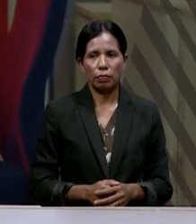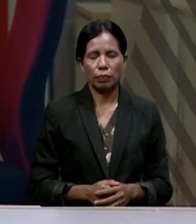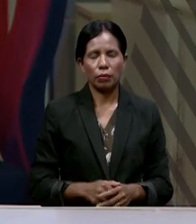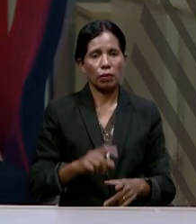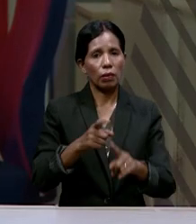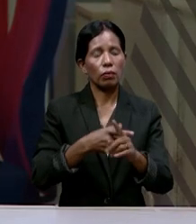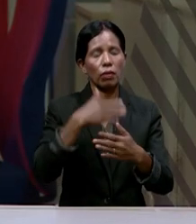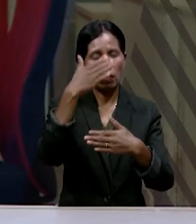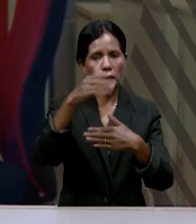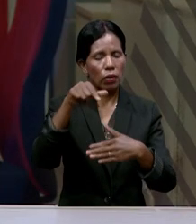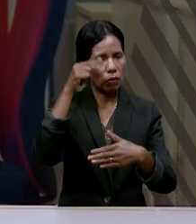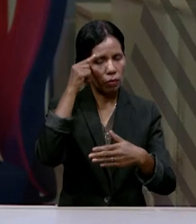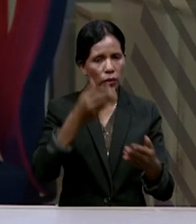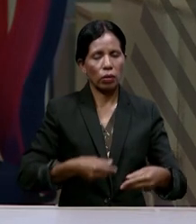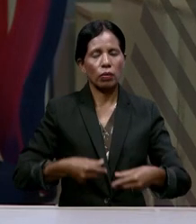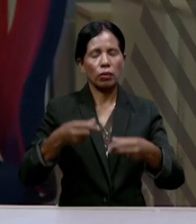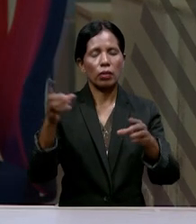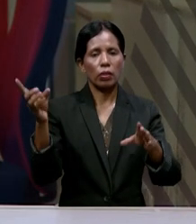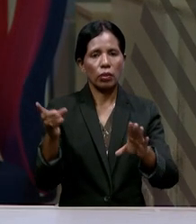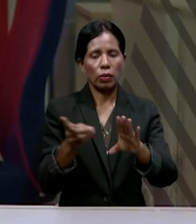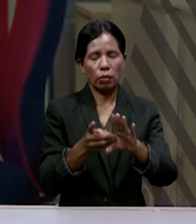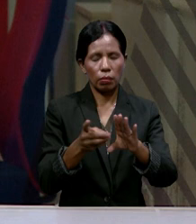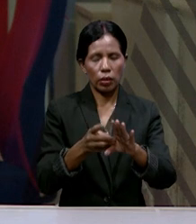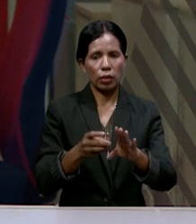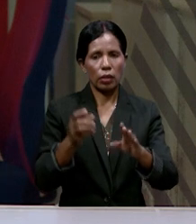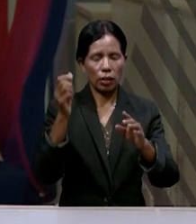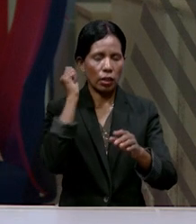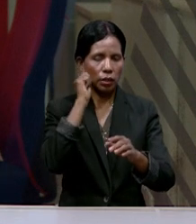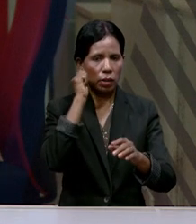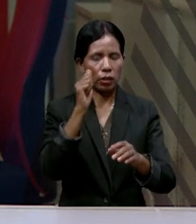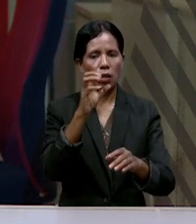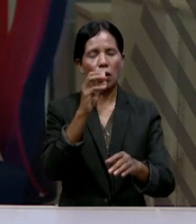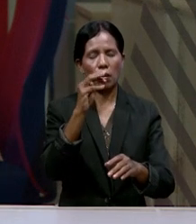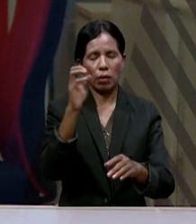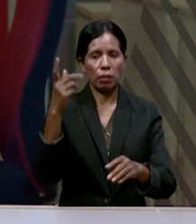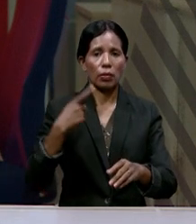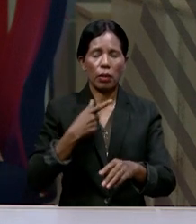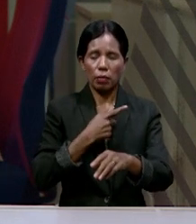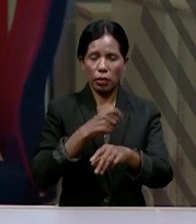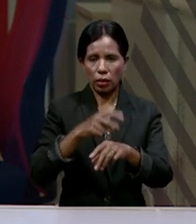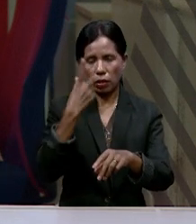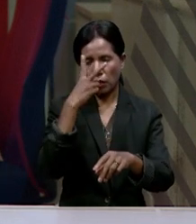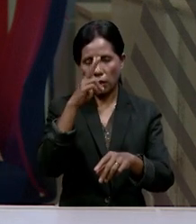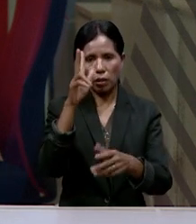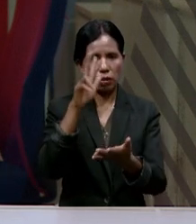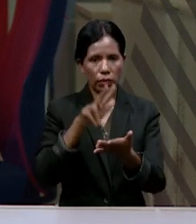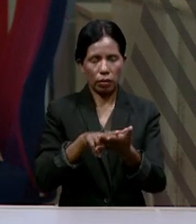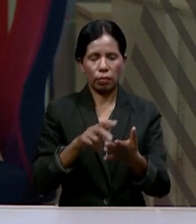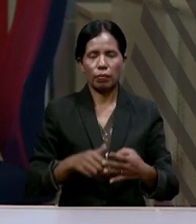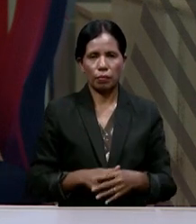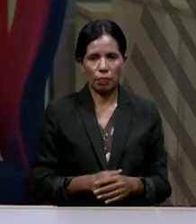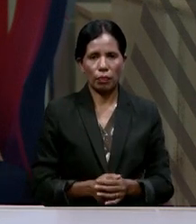Circulam hoje o governo submete documento adesão Timor-Leste e a OMK para o Parlamento Nacional a torná-lo ratificação.